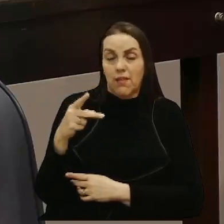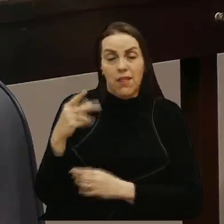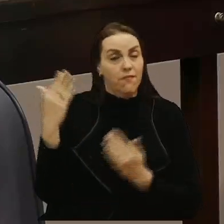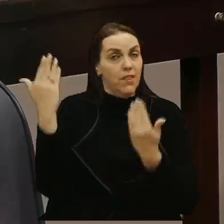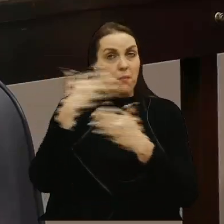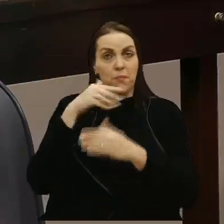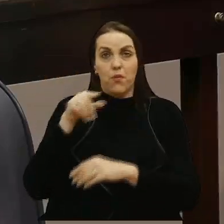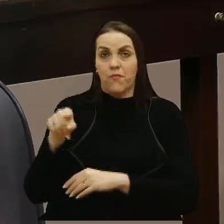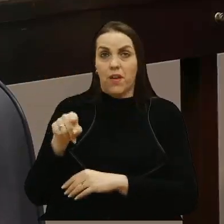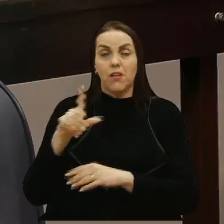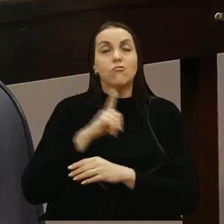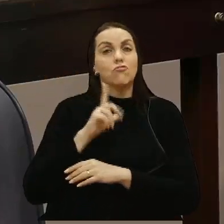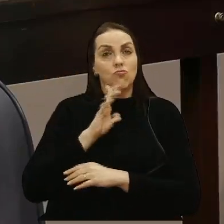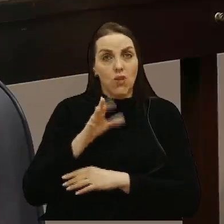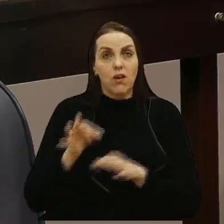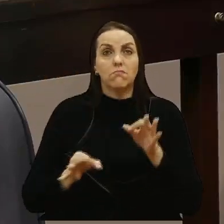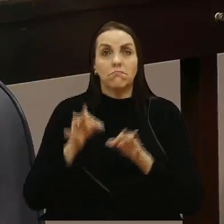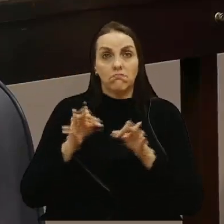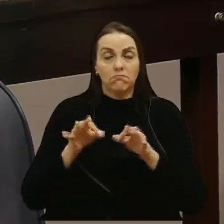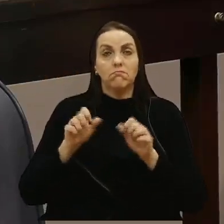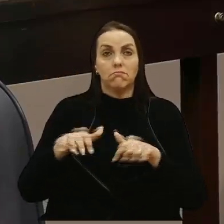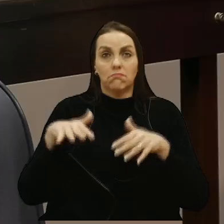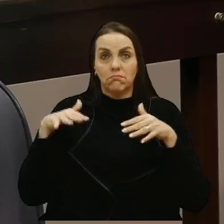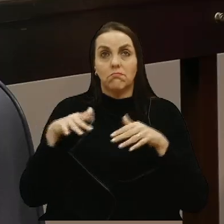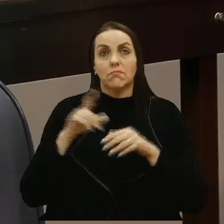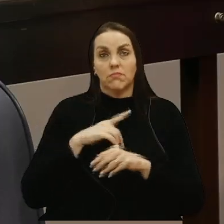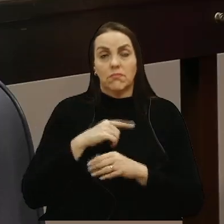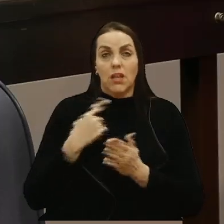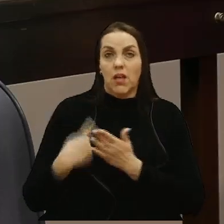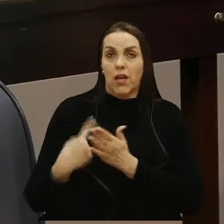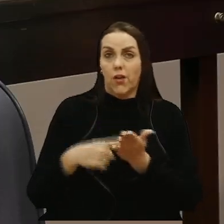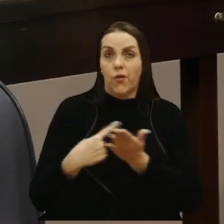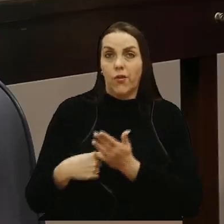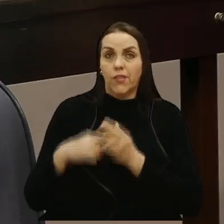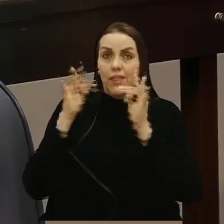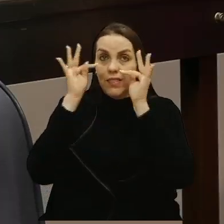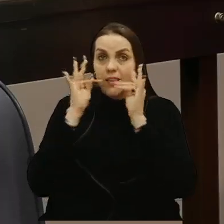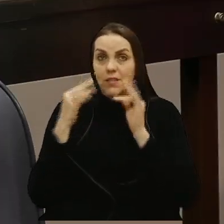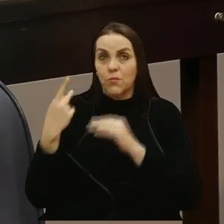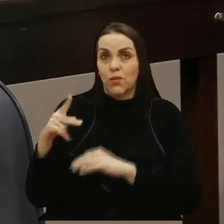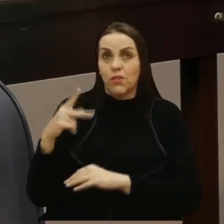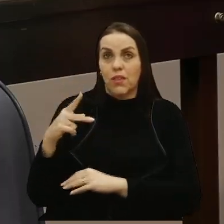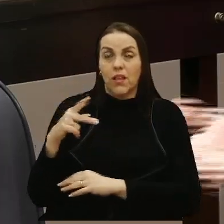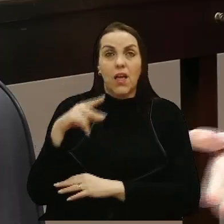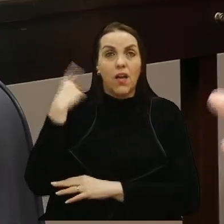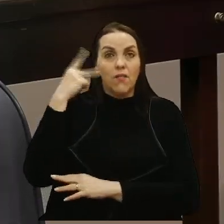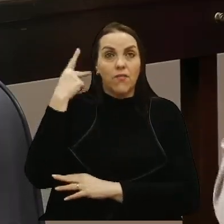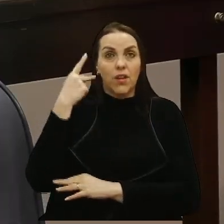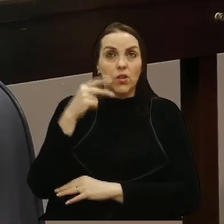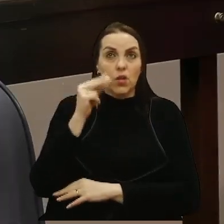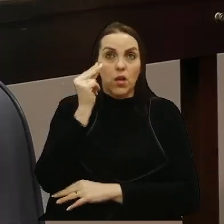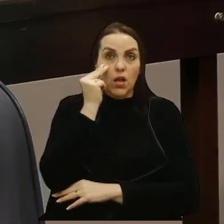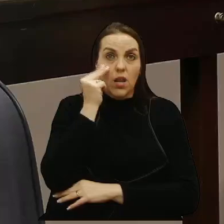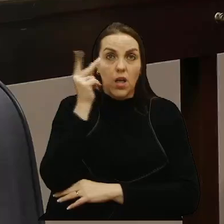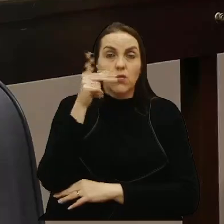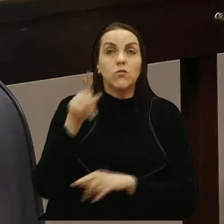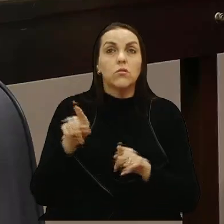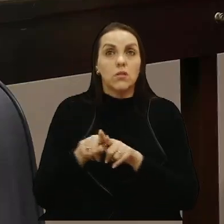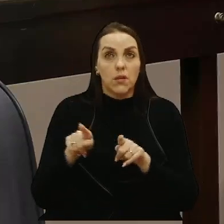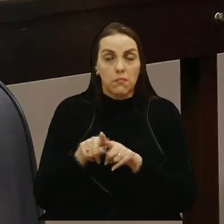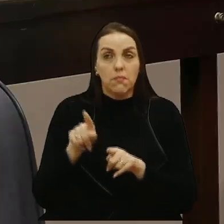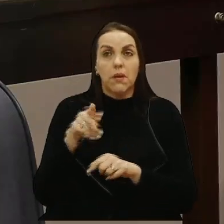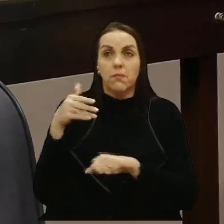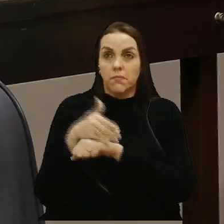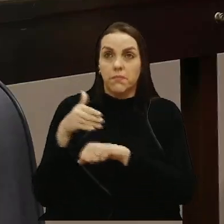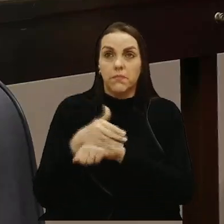já teve audiência, estamos tentando fazer um acordo aí. A testemunha dele é o vereador Cláudio Libardi, né? Então o Cláudio também faz